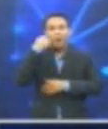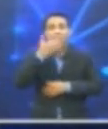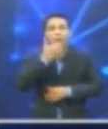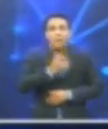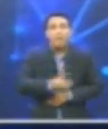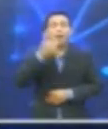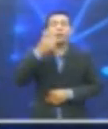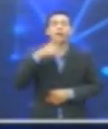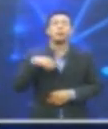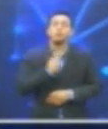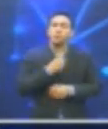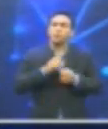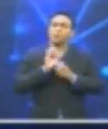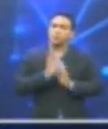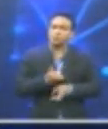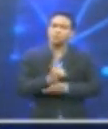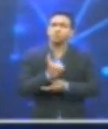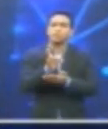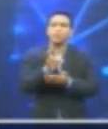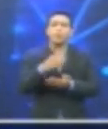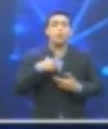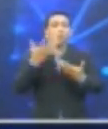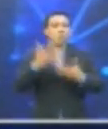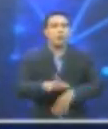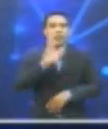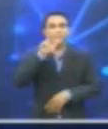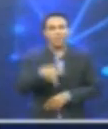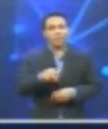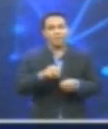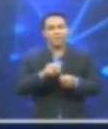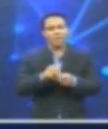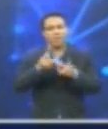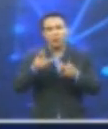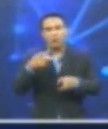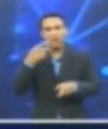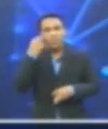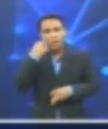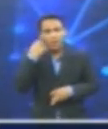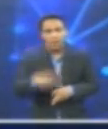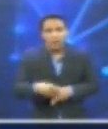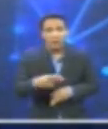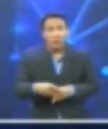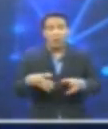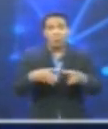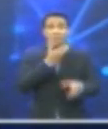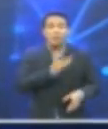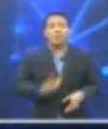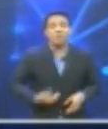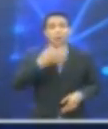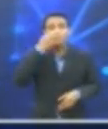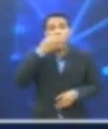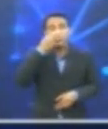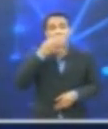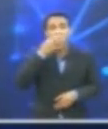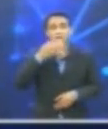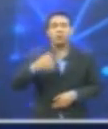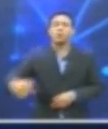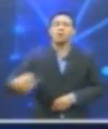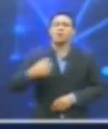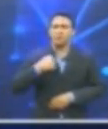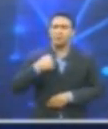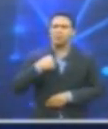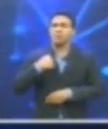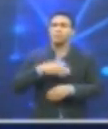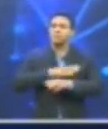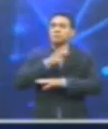que nós não queremos também é que o governador venha passar pelo que passou Natal. A governadora Rosalba, pergunte a ela a obra de Otsica que eu fui buscar depois